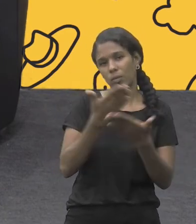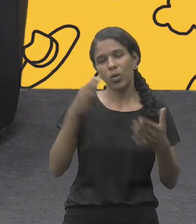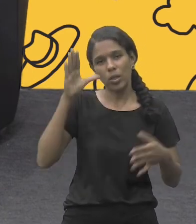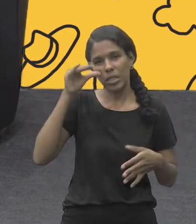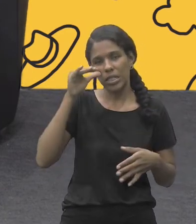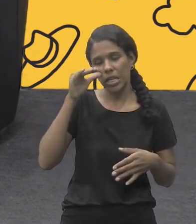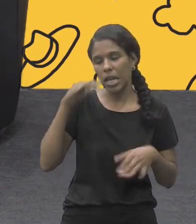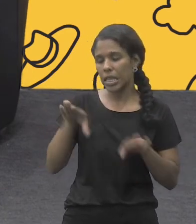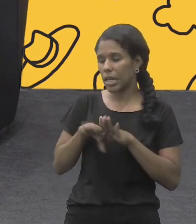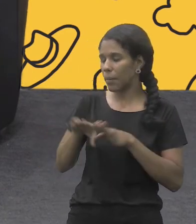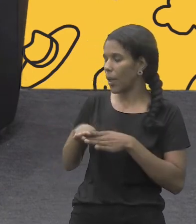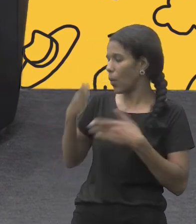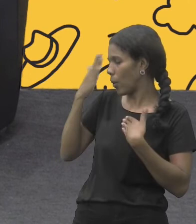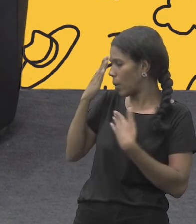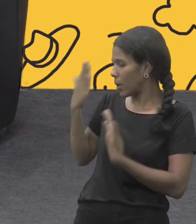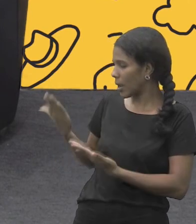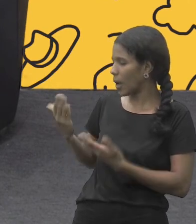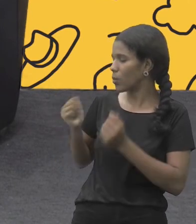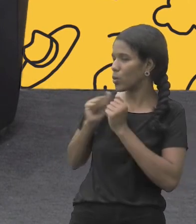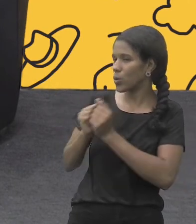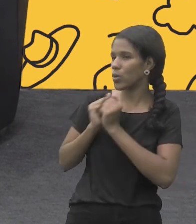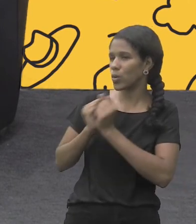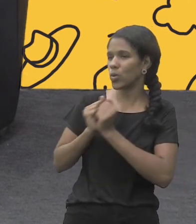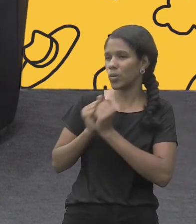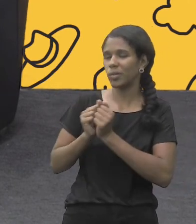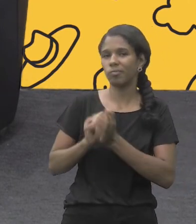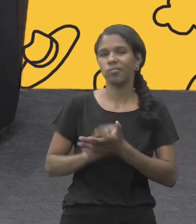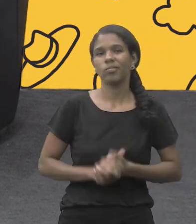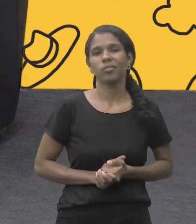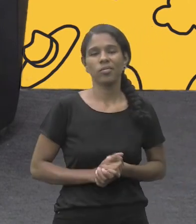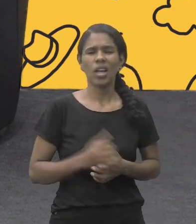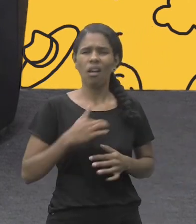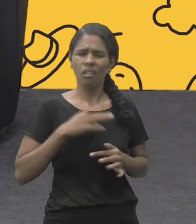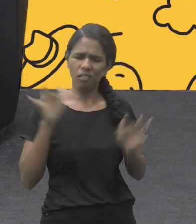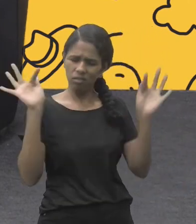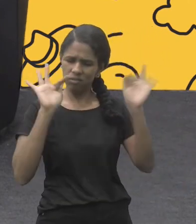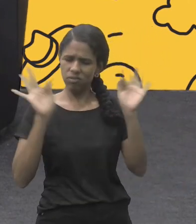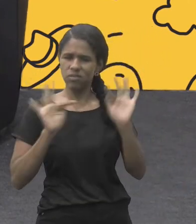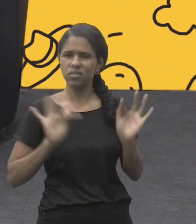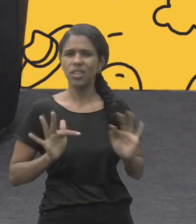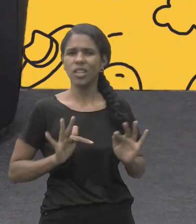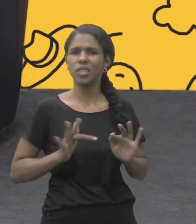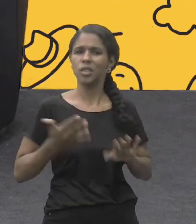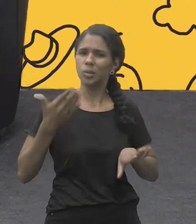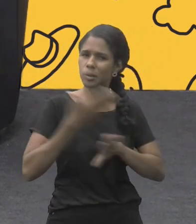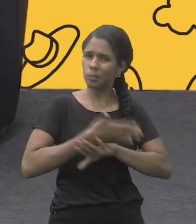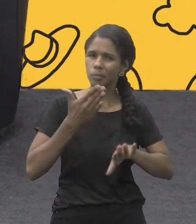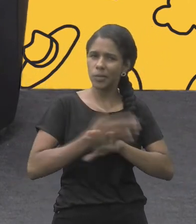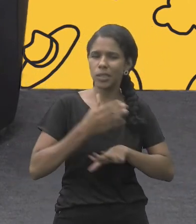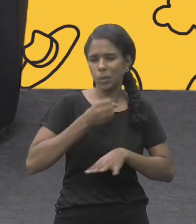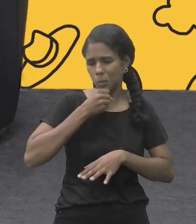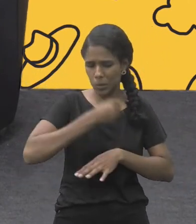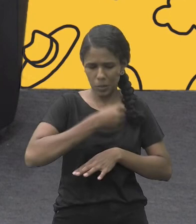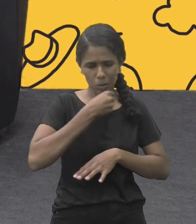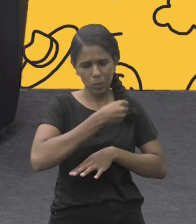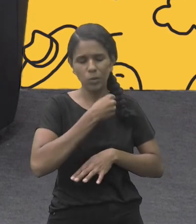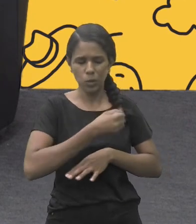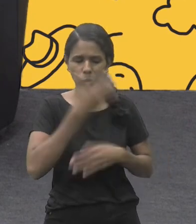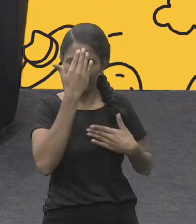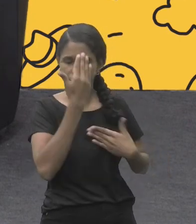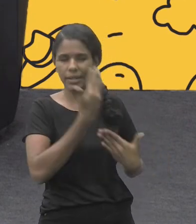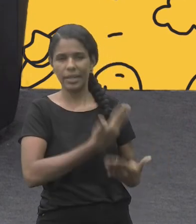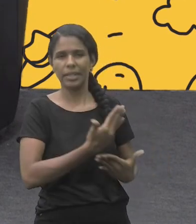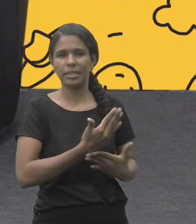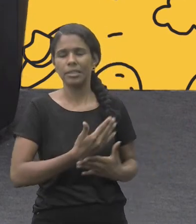convidado Jackson Movra. Eu estou muito feliz de estar aqui participando dessa entrevista, viu? E